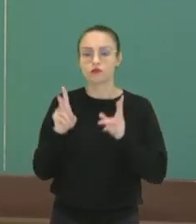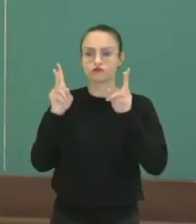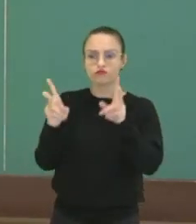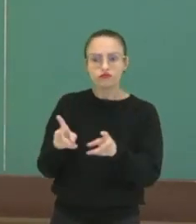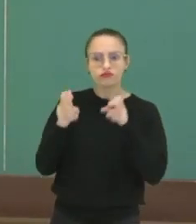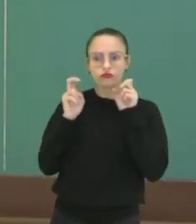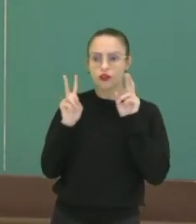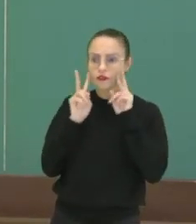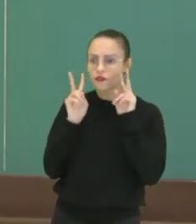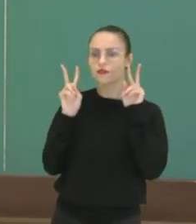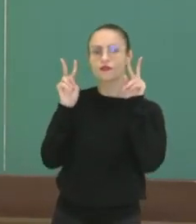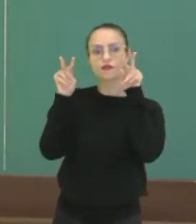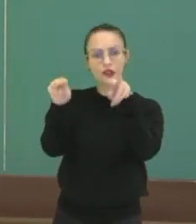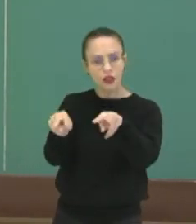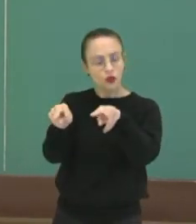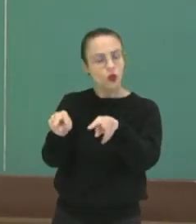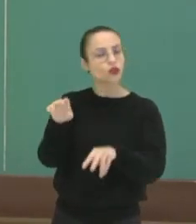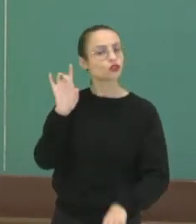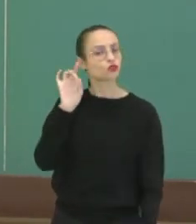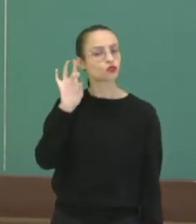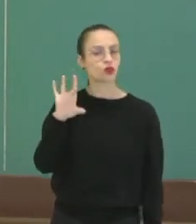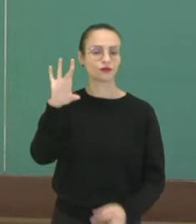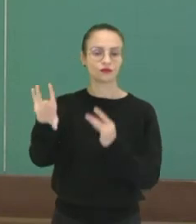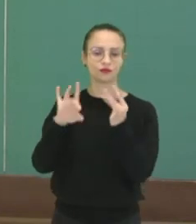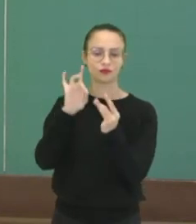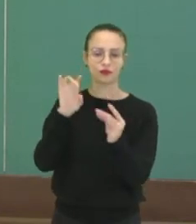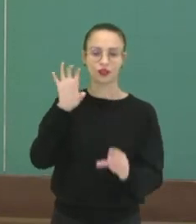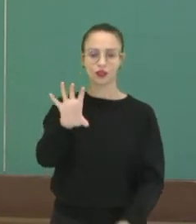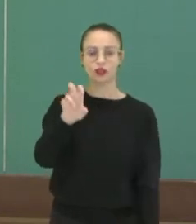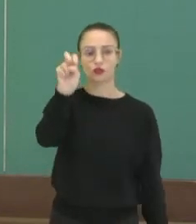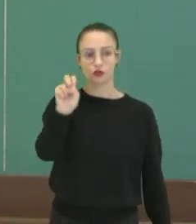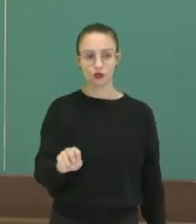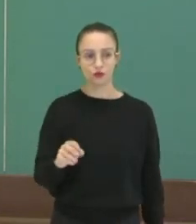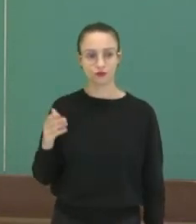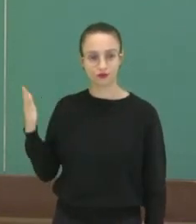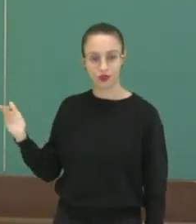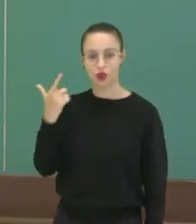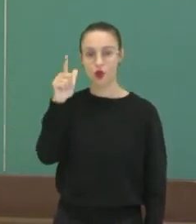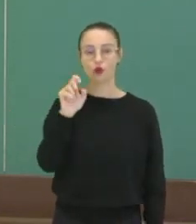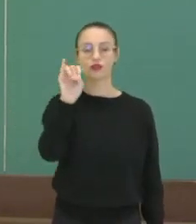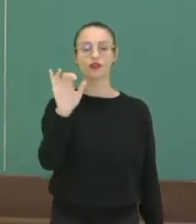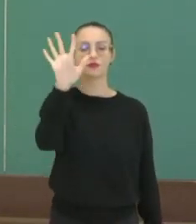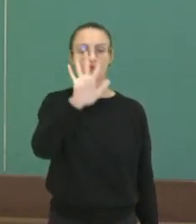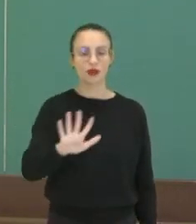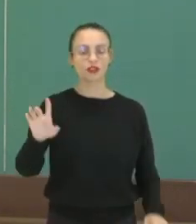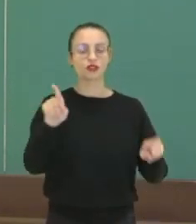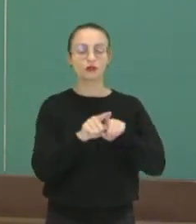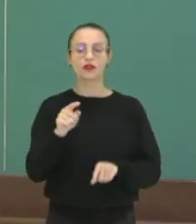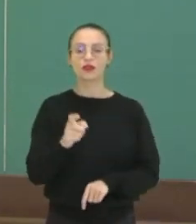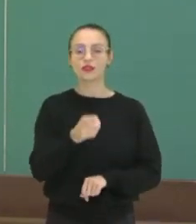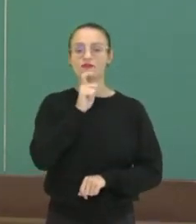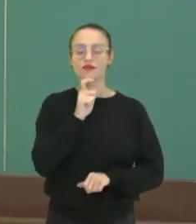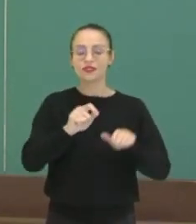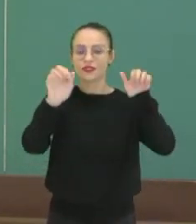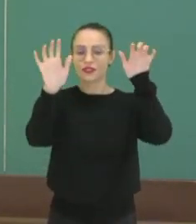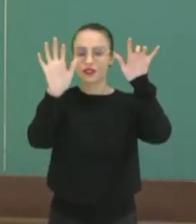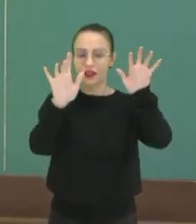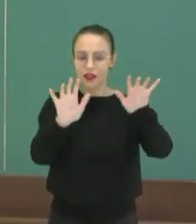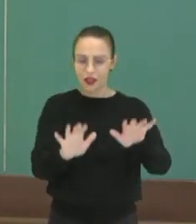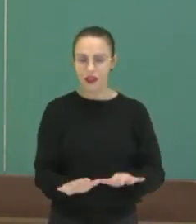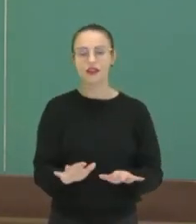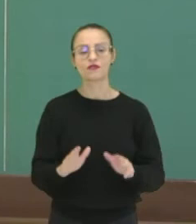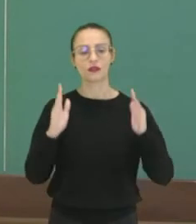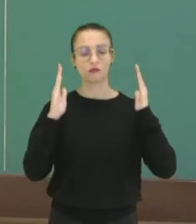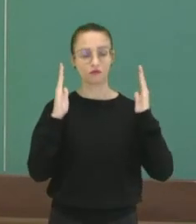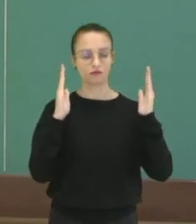aquilo que eu estou vendo aqui é específico da região sul. Aqui nós temos uma outra imagem também da neve, né, que acontece no